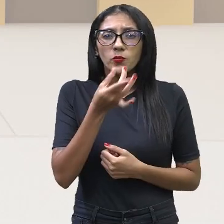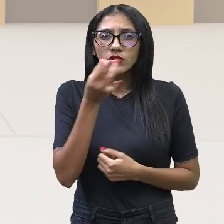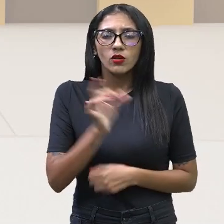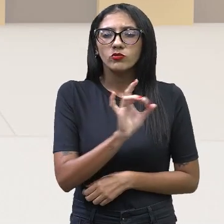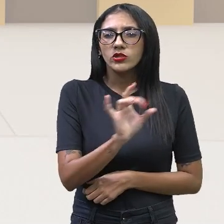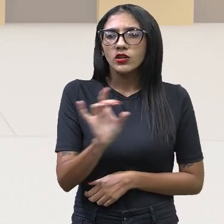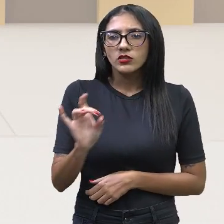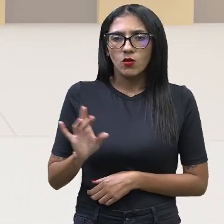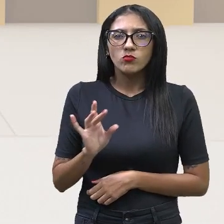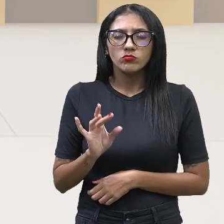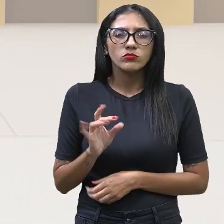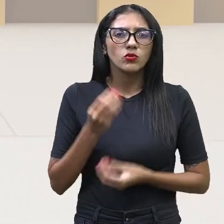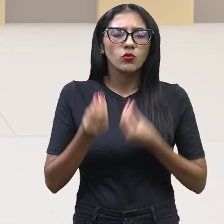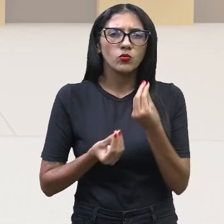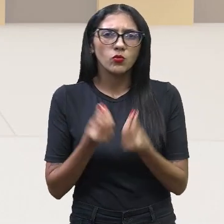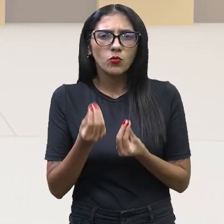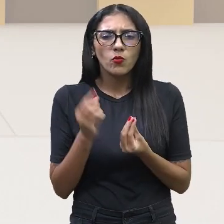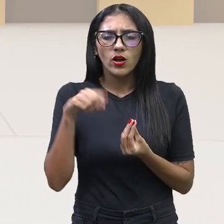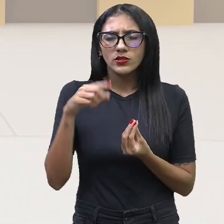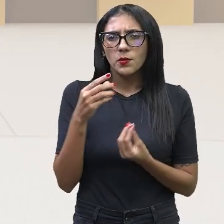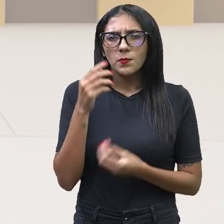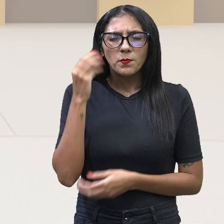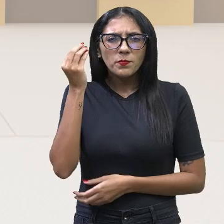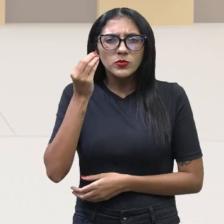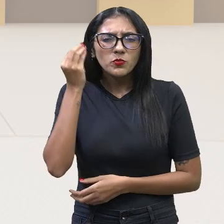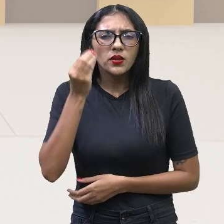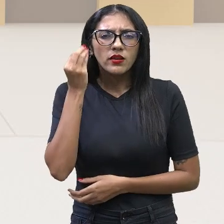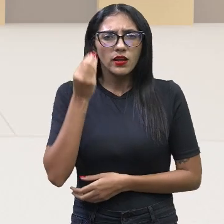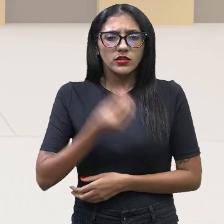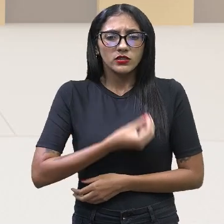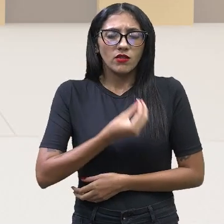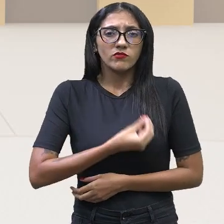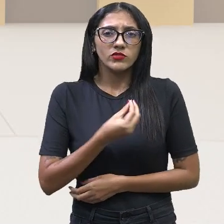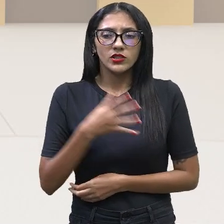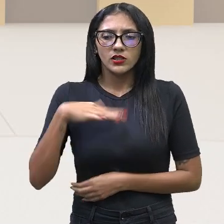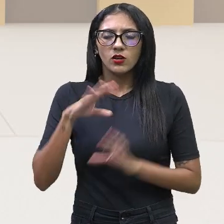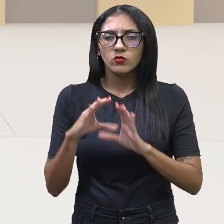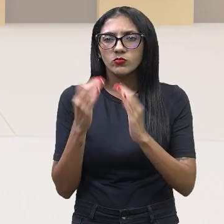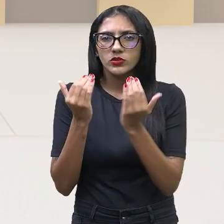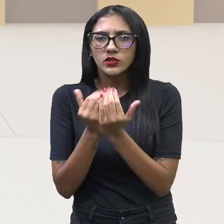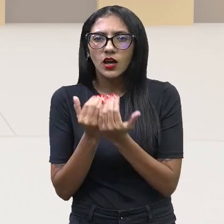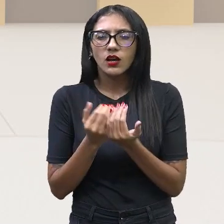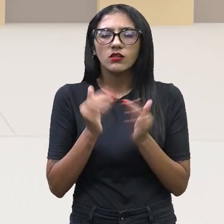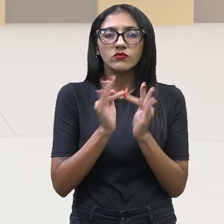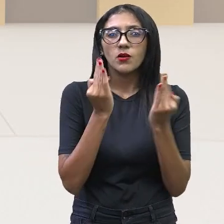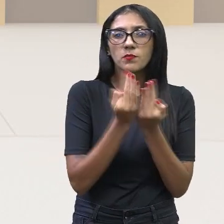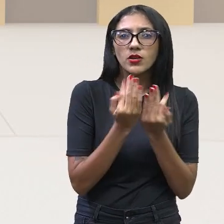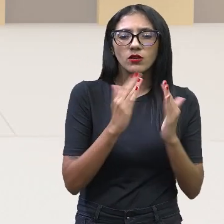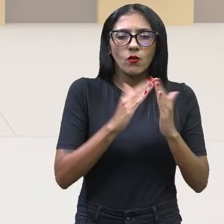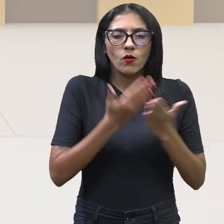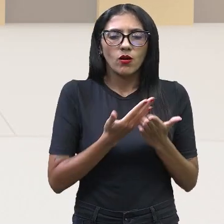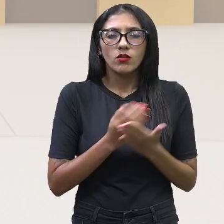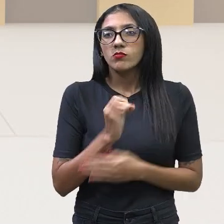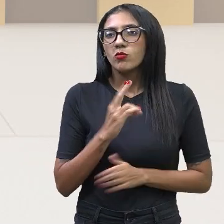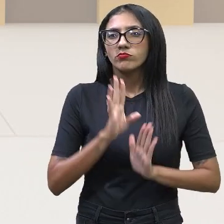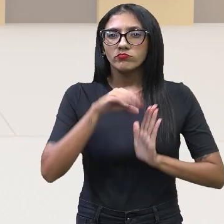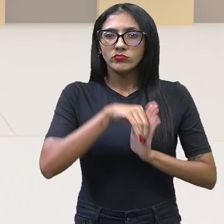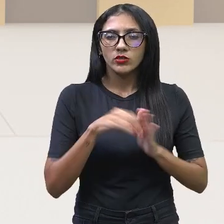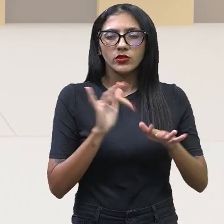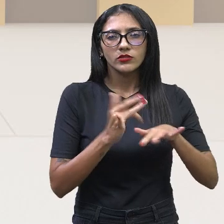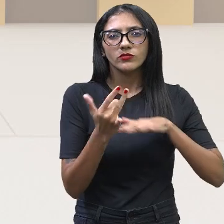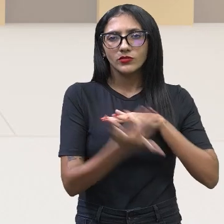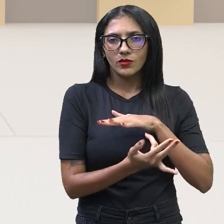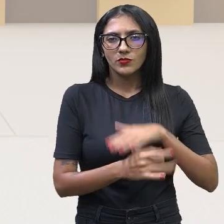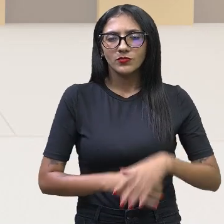vivenciam racismo em seu cotidiano, seja na vida comunitária, na escola, na família ou nas redes sociais. Perceberam